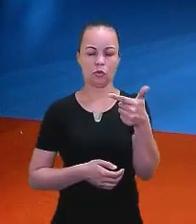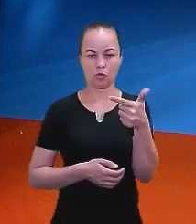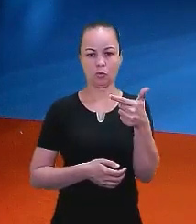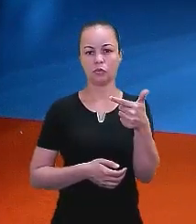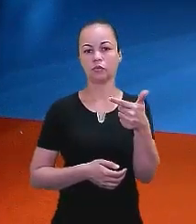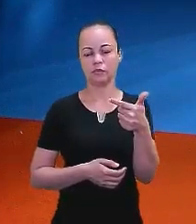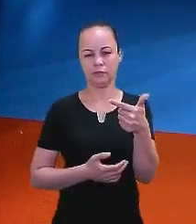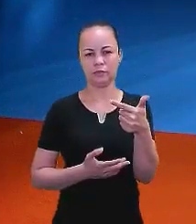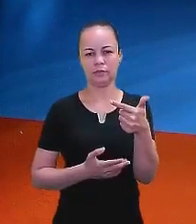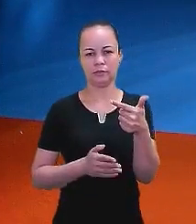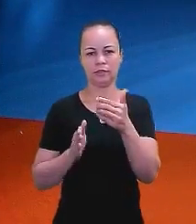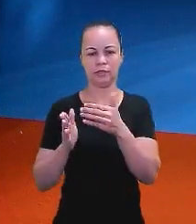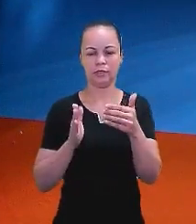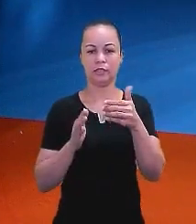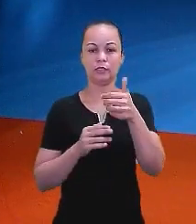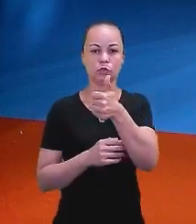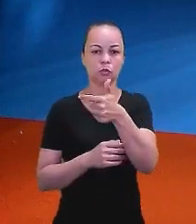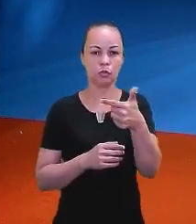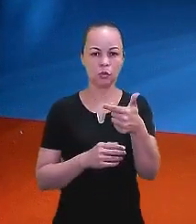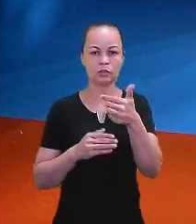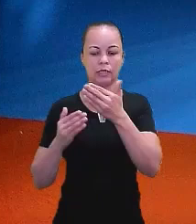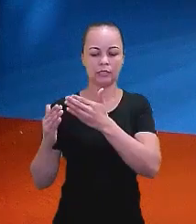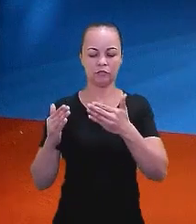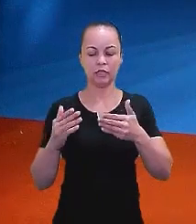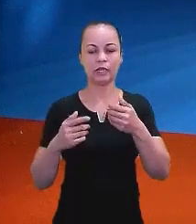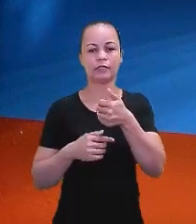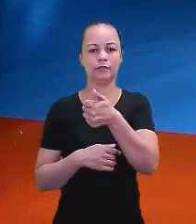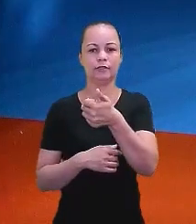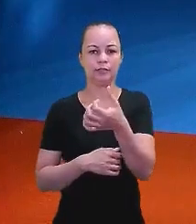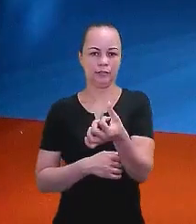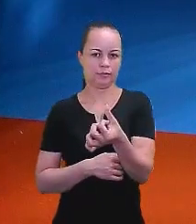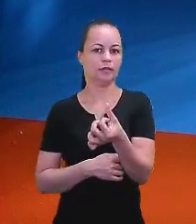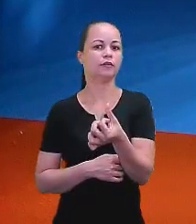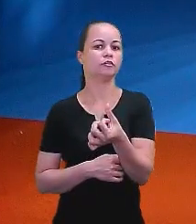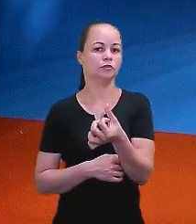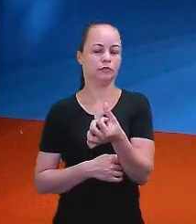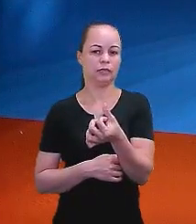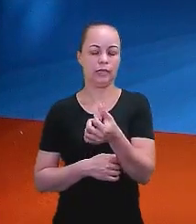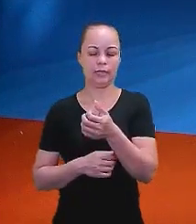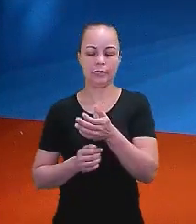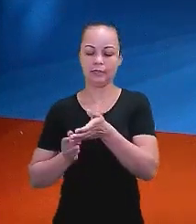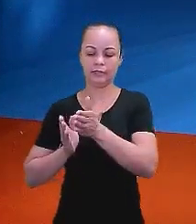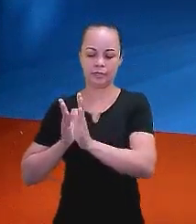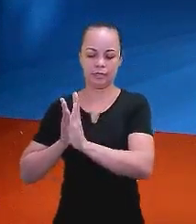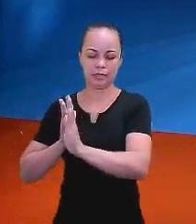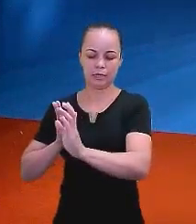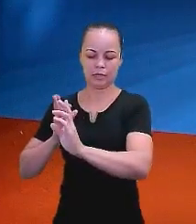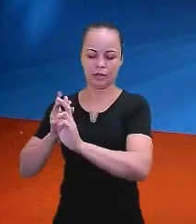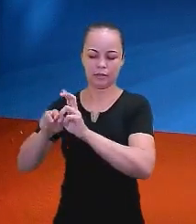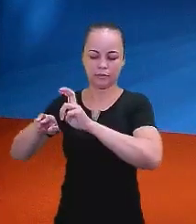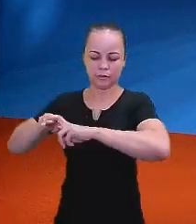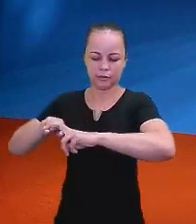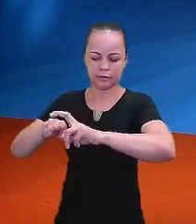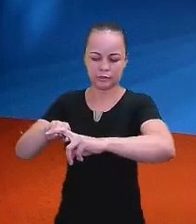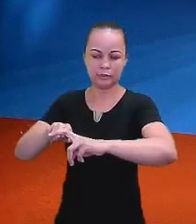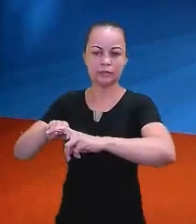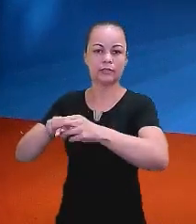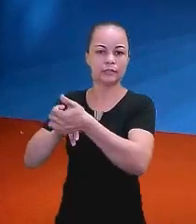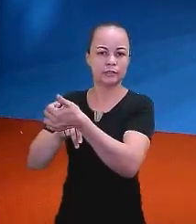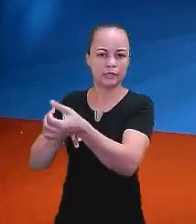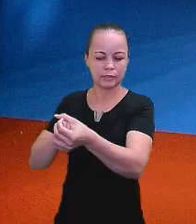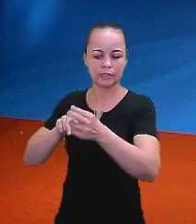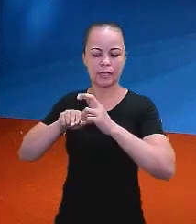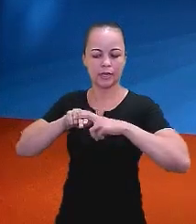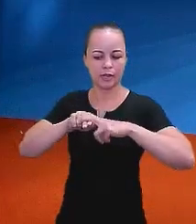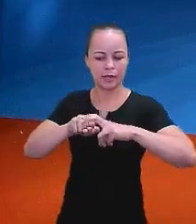cada fileira com 16. Então, essa fileira aqui, ó, tem 16, essa fileira tem 16 e